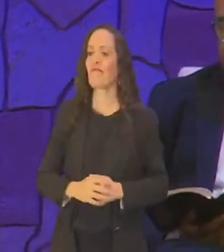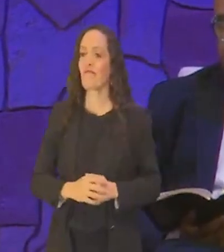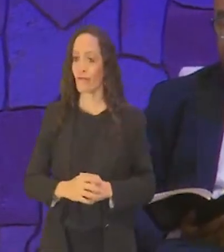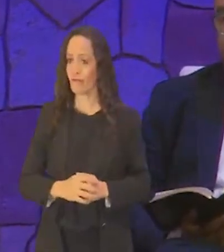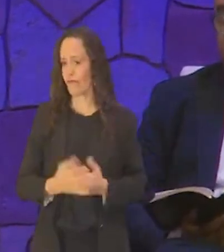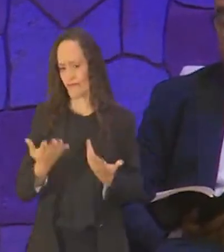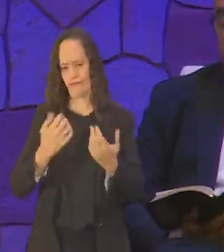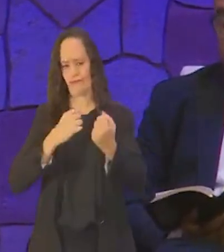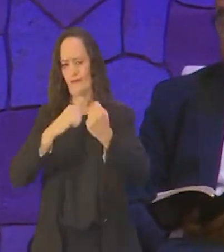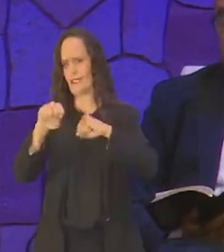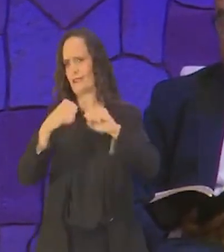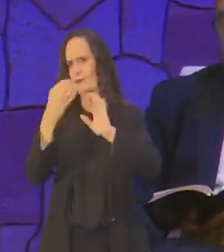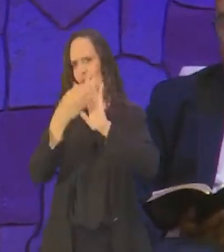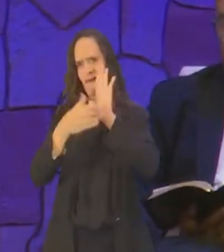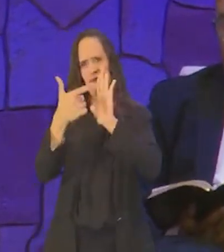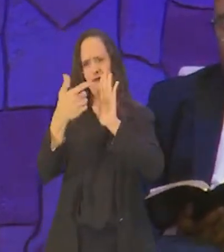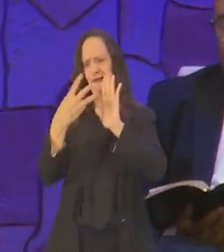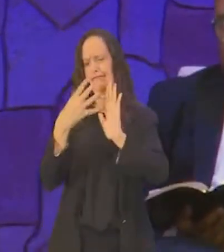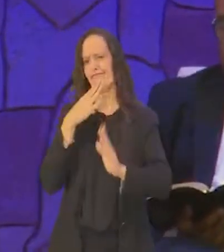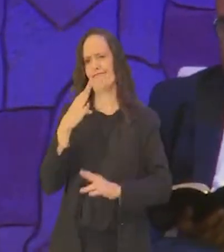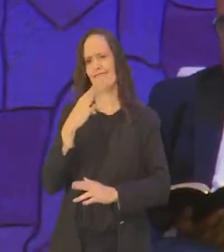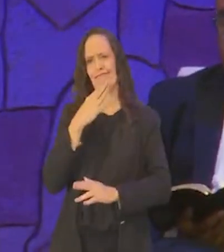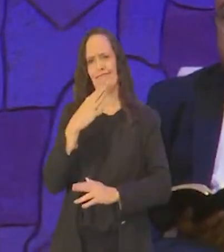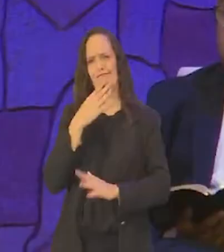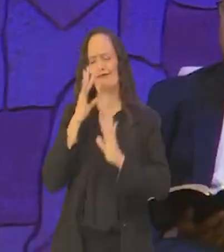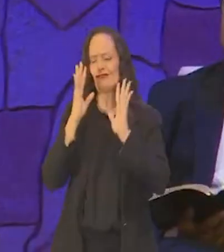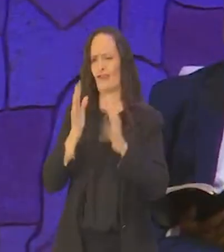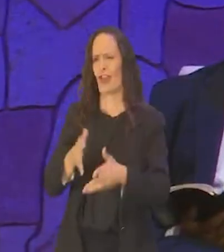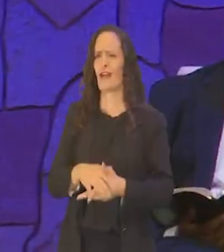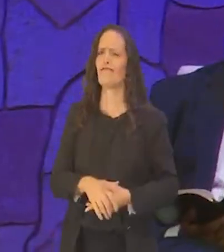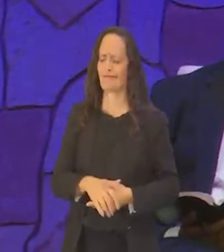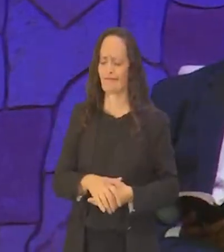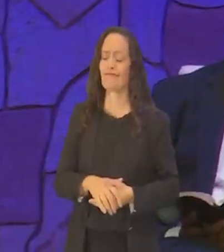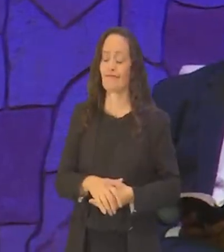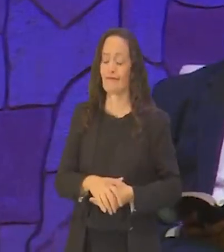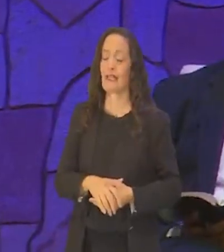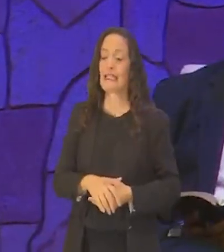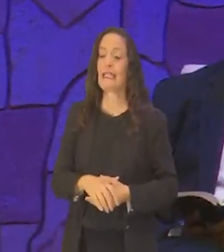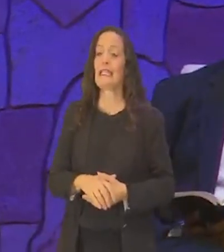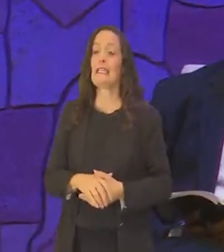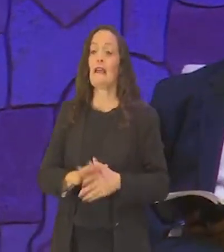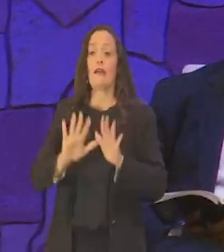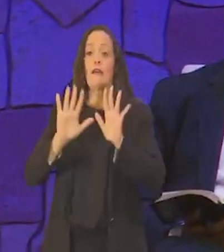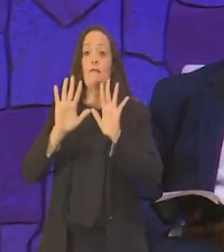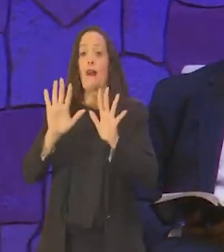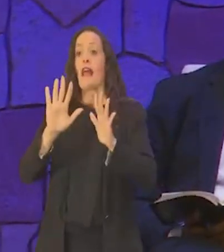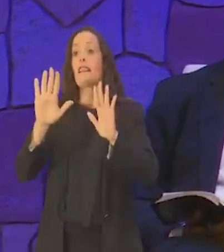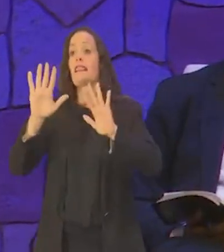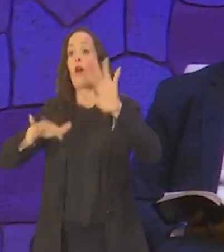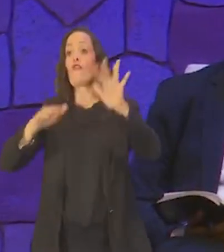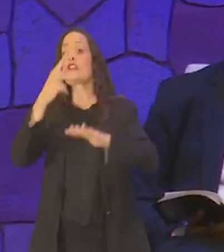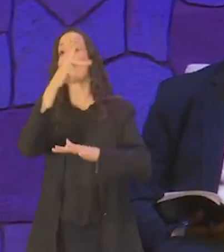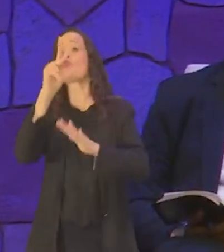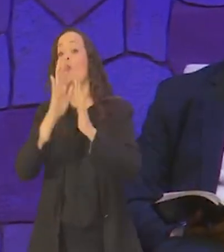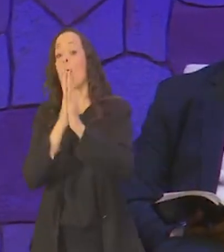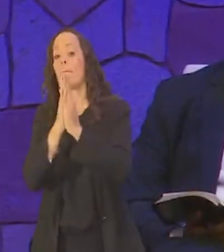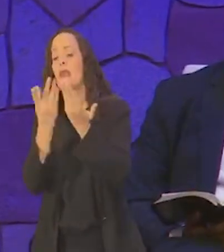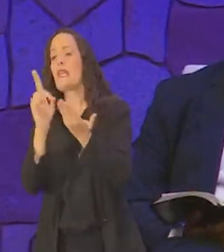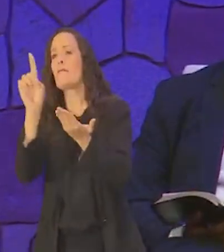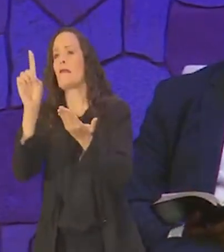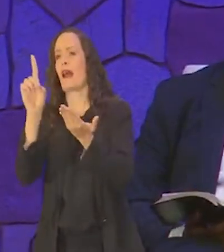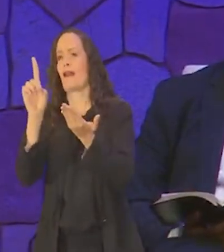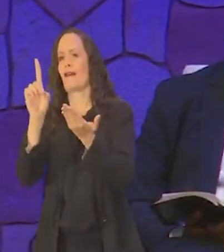conhecido. Eu li ele aqui na versão NAA, estamos utilizando essa versão, mas talvez você tenha de cabeça